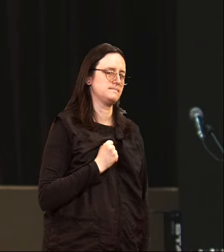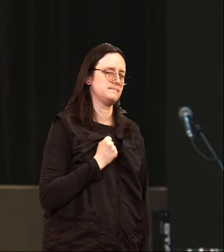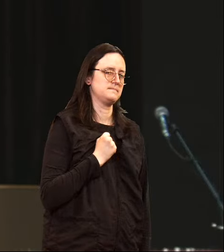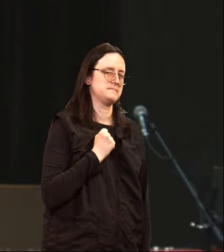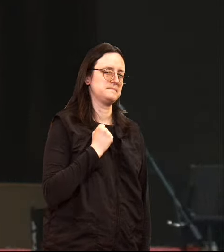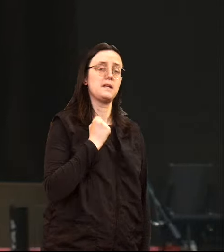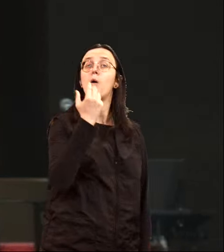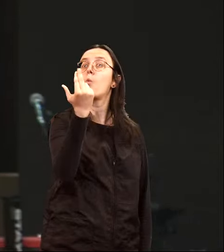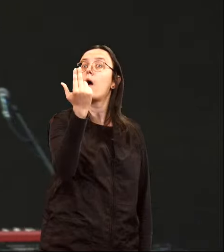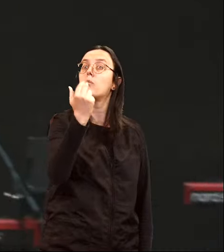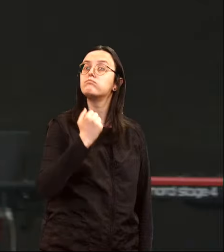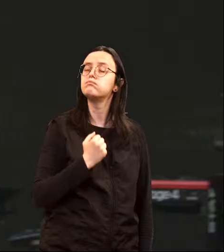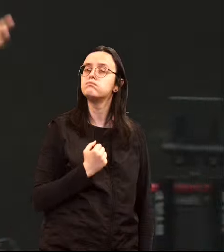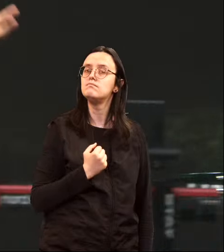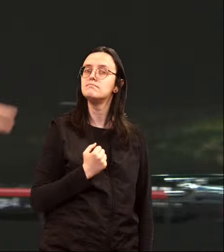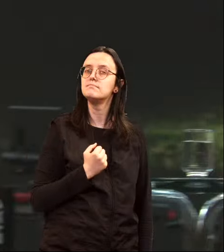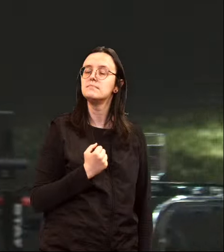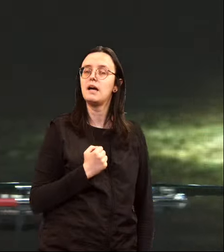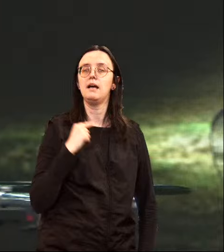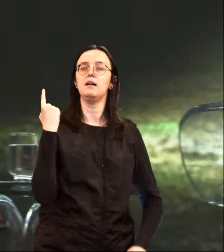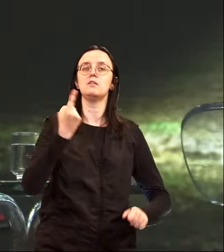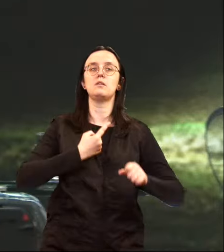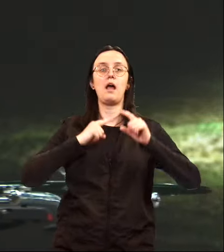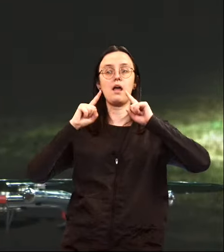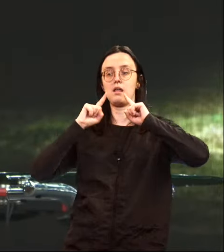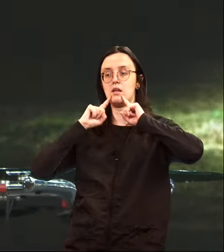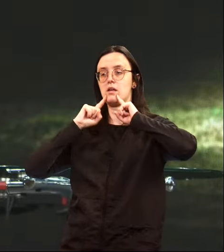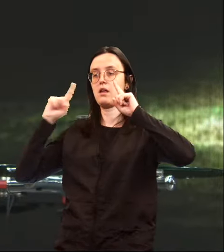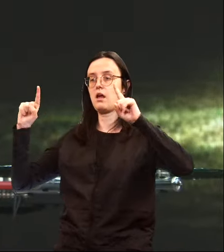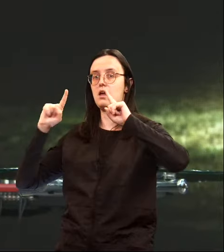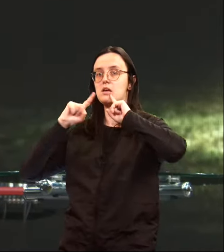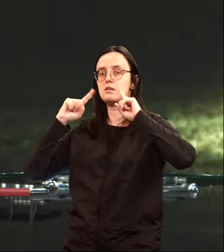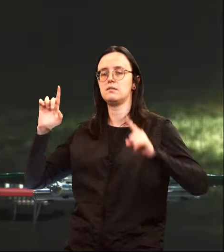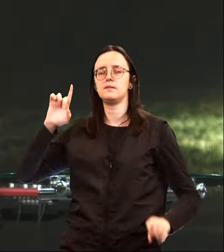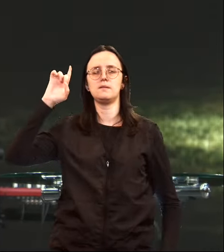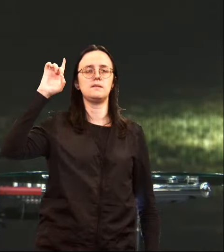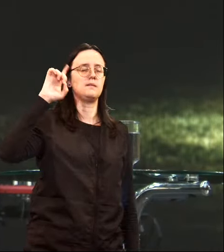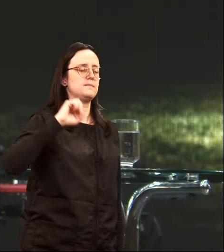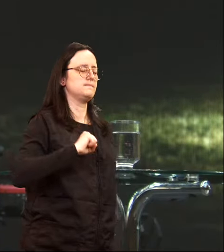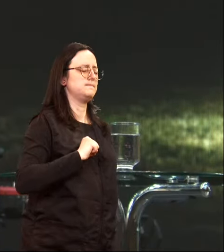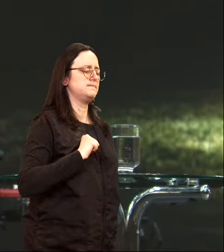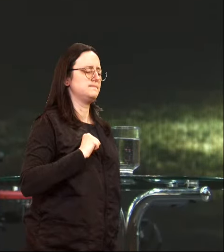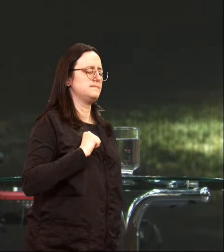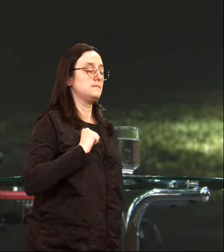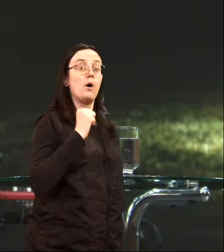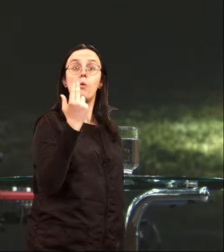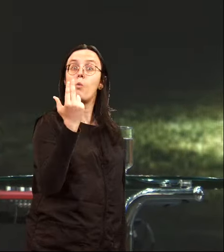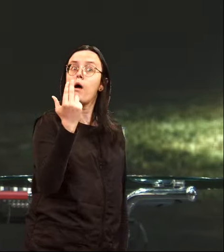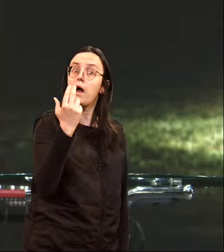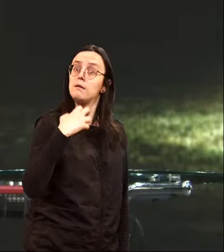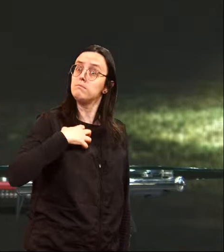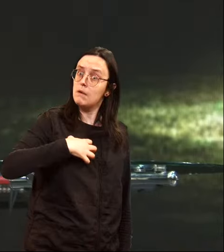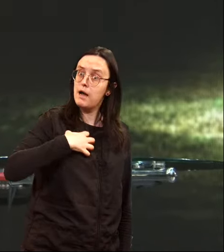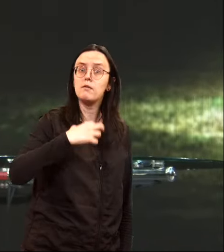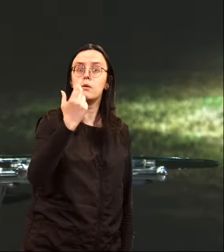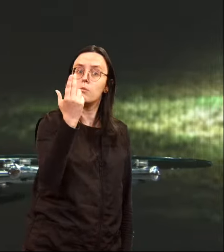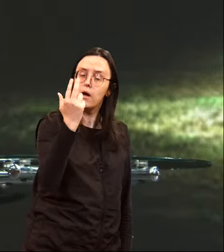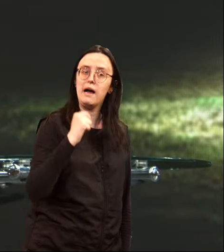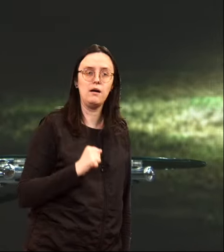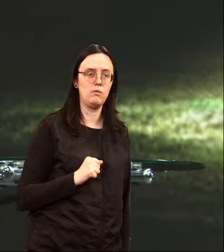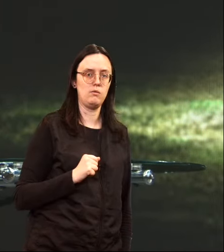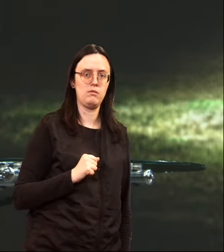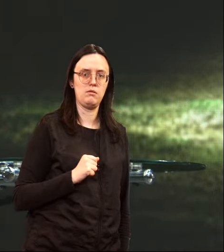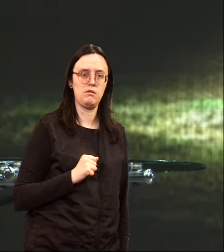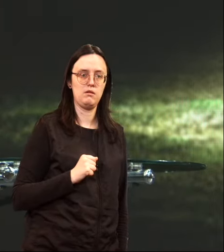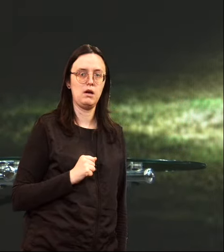É o mesmo, a murmuração, ela irrita Deus. Ela não é